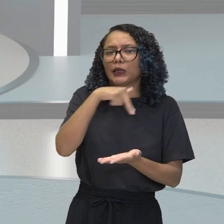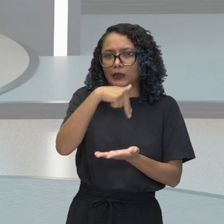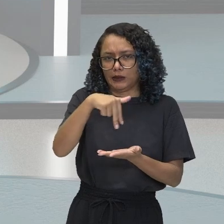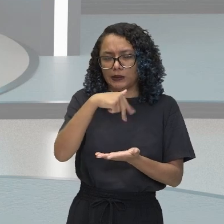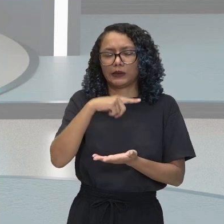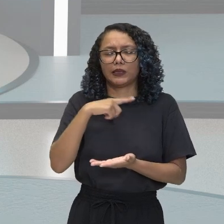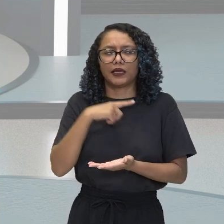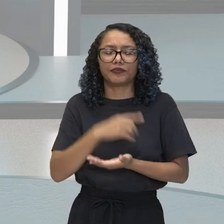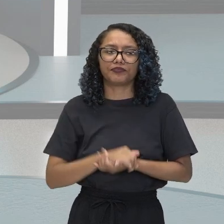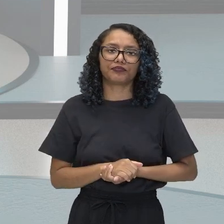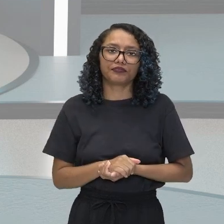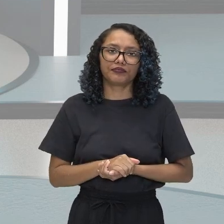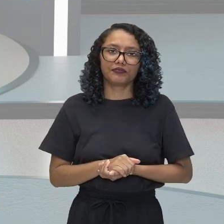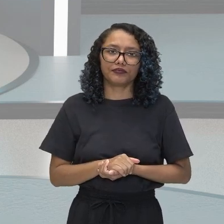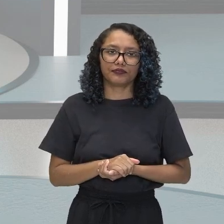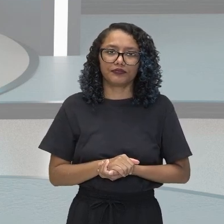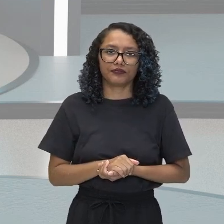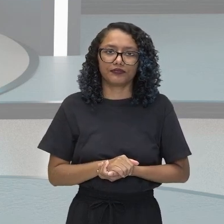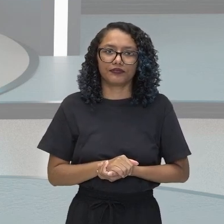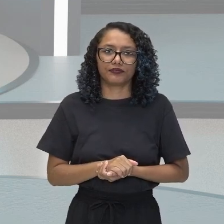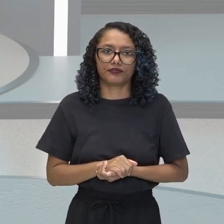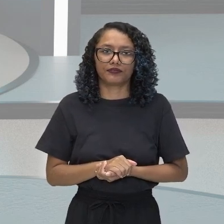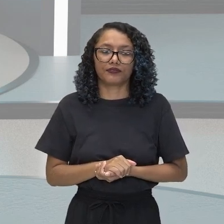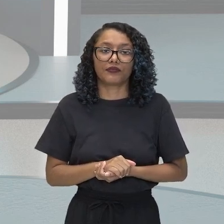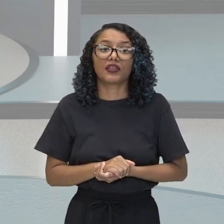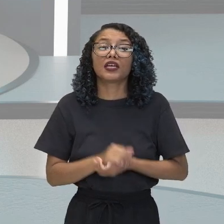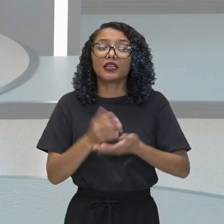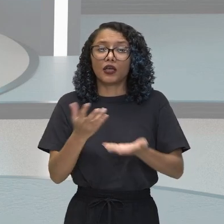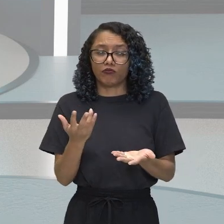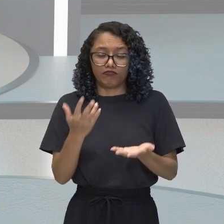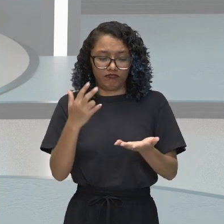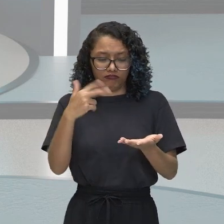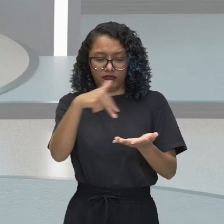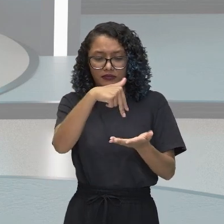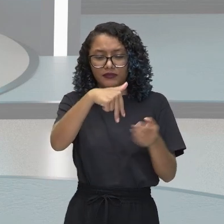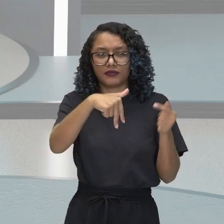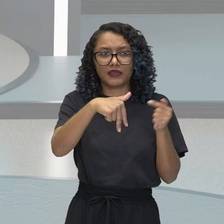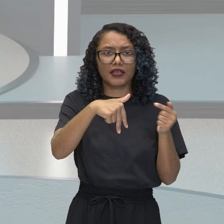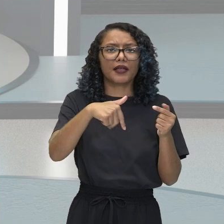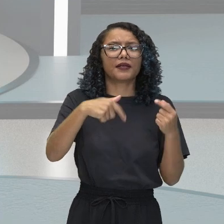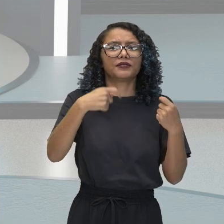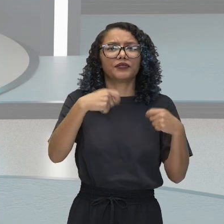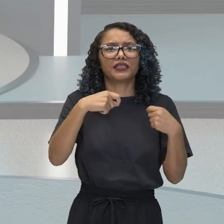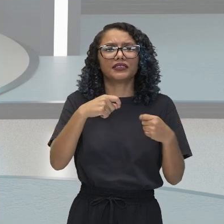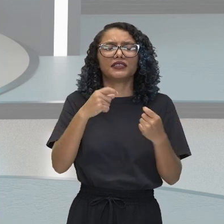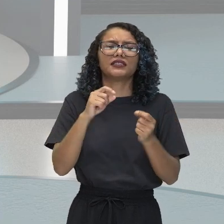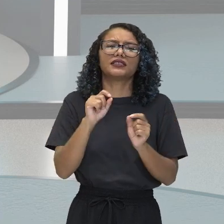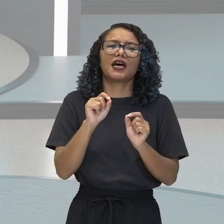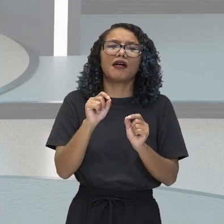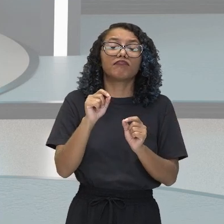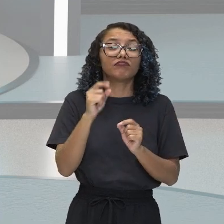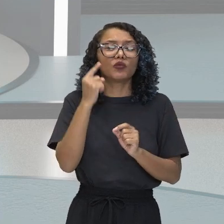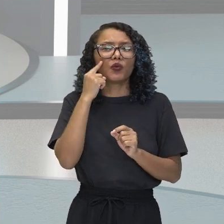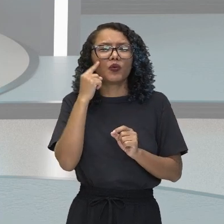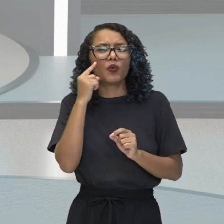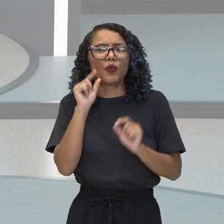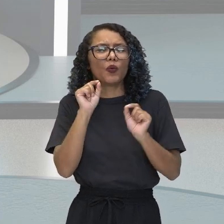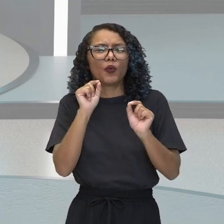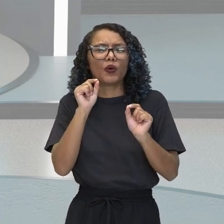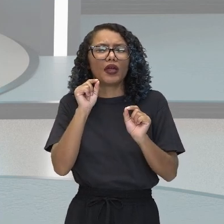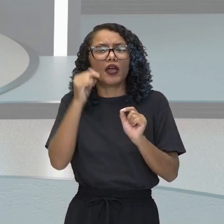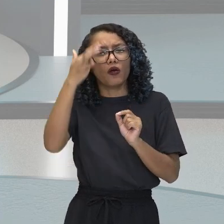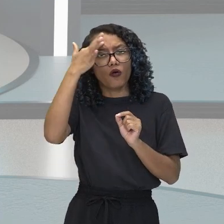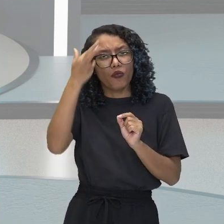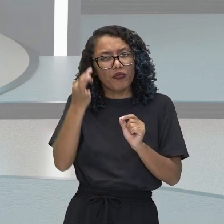falamos de dança, estamos falando de compreender em vários aspectos. Não quer dizer, então, que porque